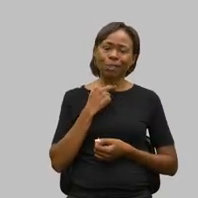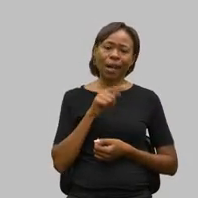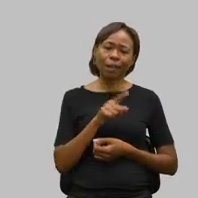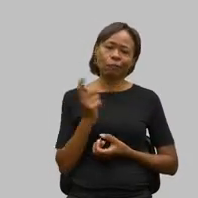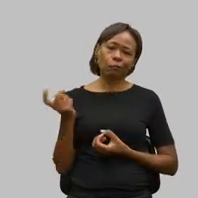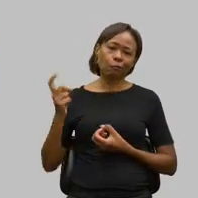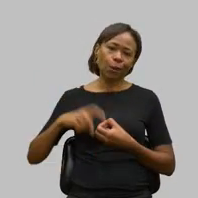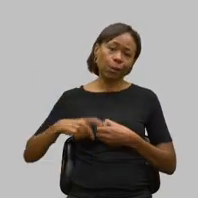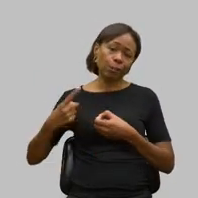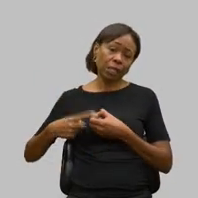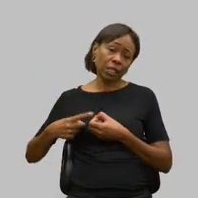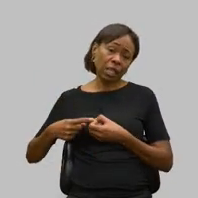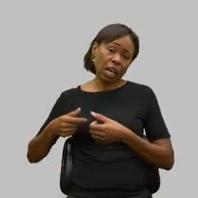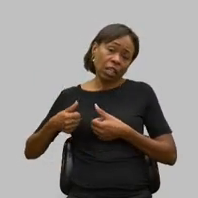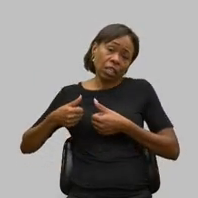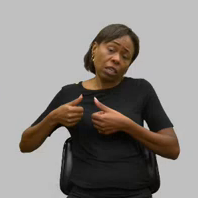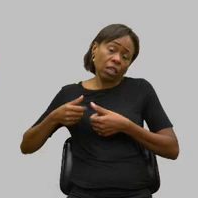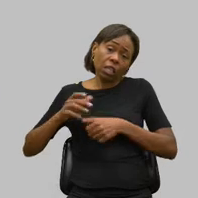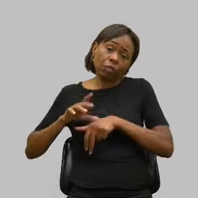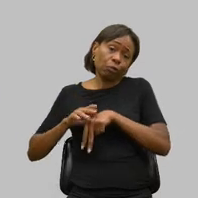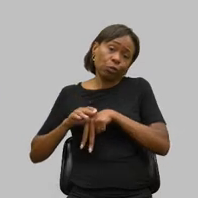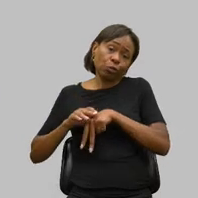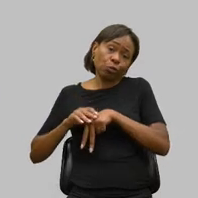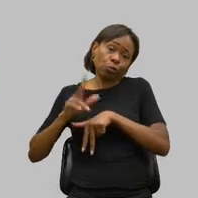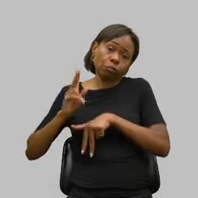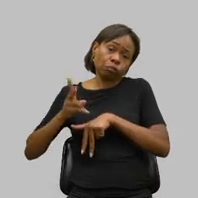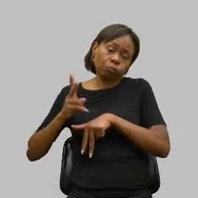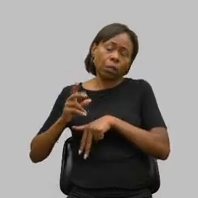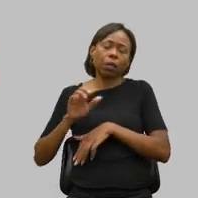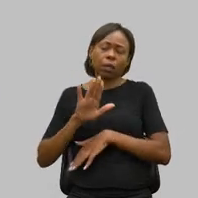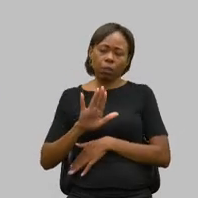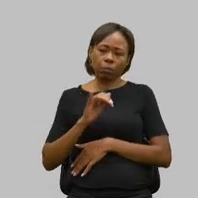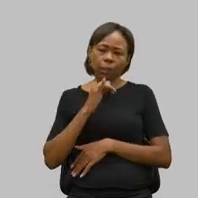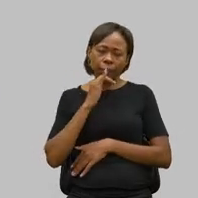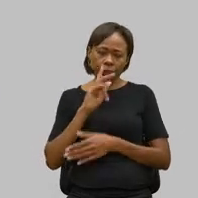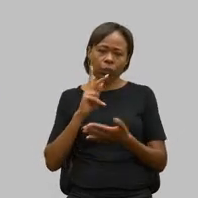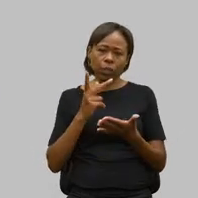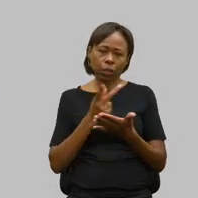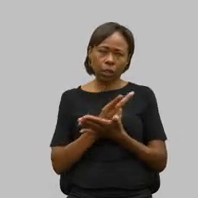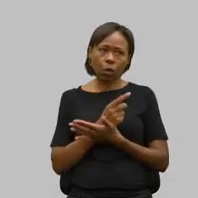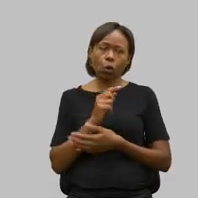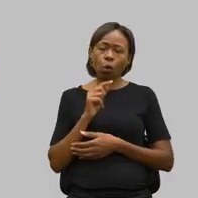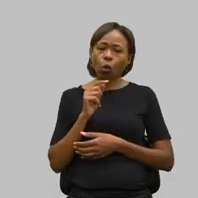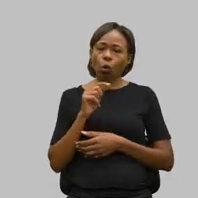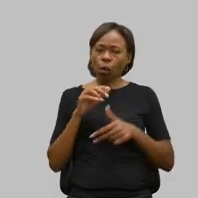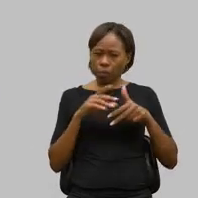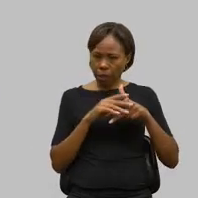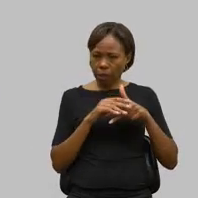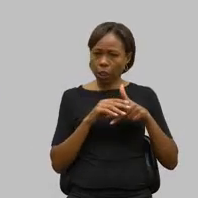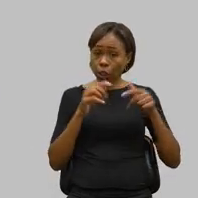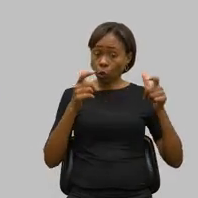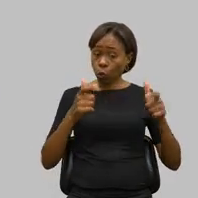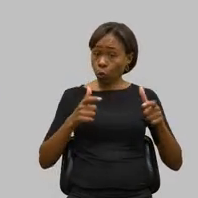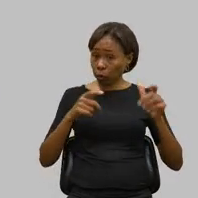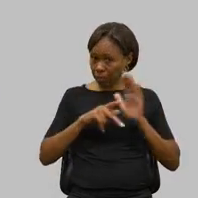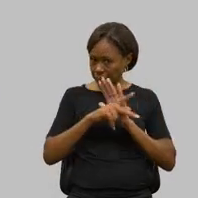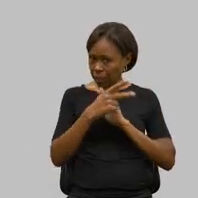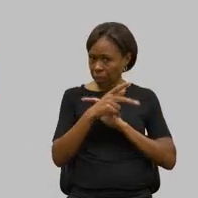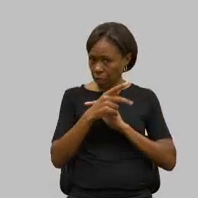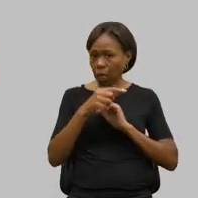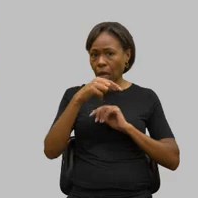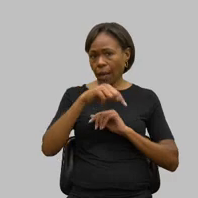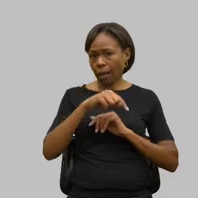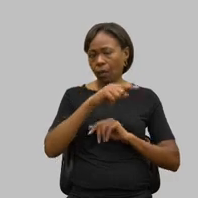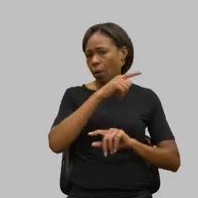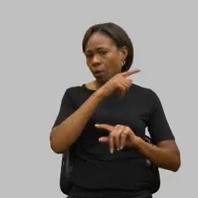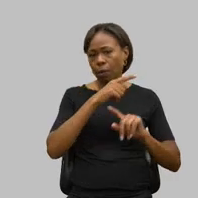doença. Eu vou te contar um exemplo que aconteceu recente de um paciente que foi negado na região dele. ele foi para a região aqui, para a zona